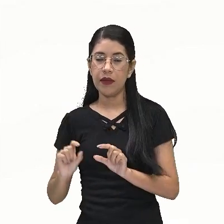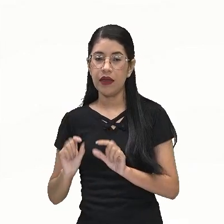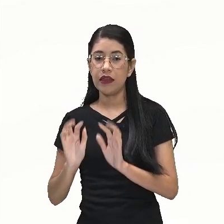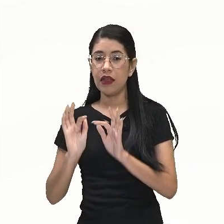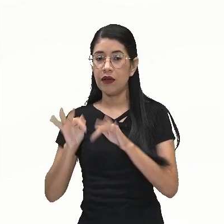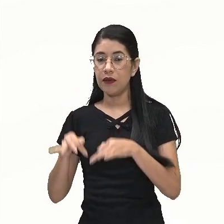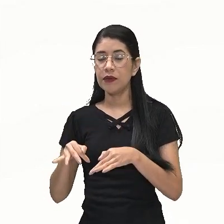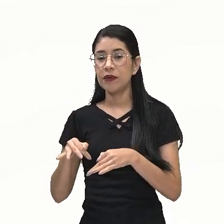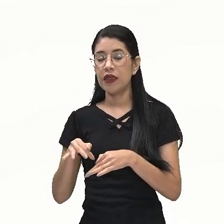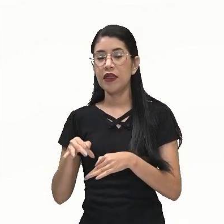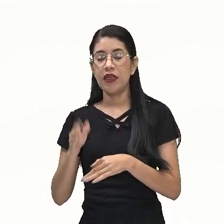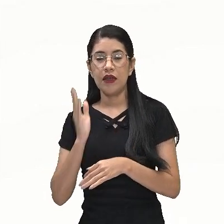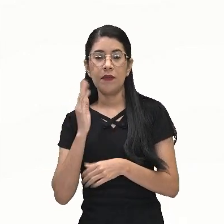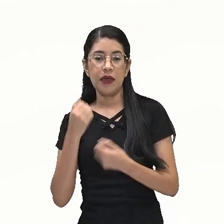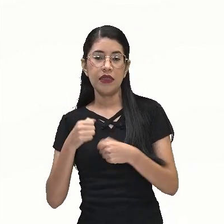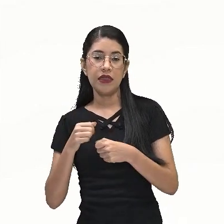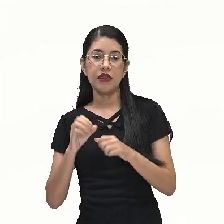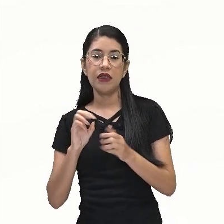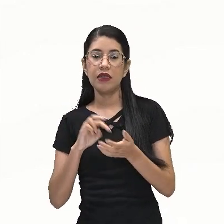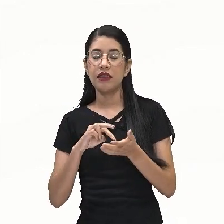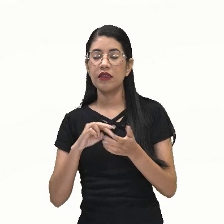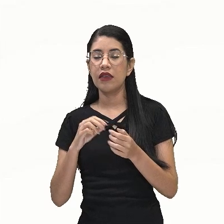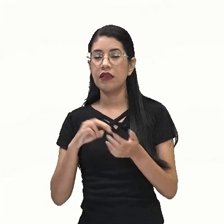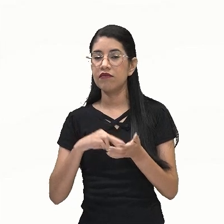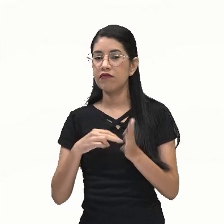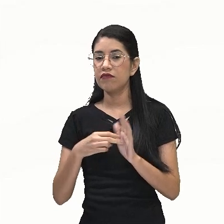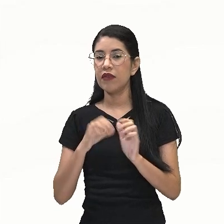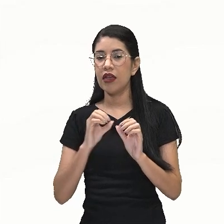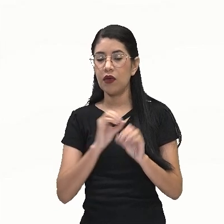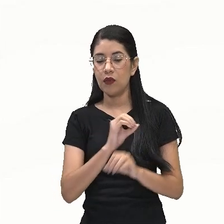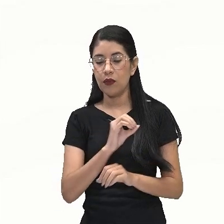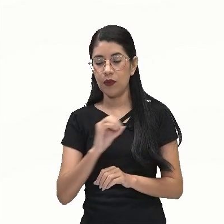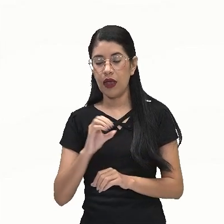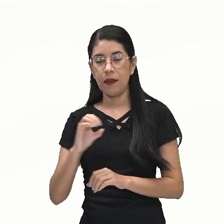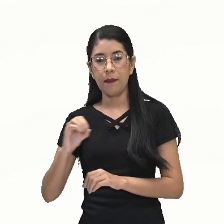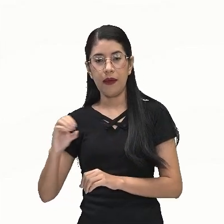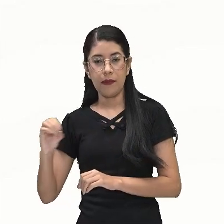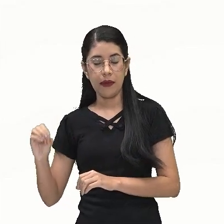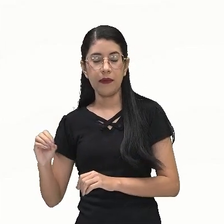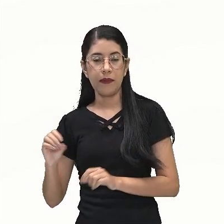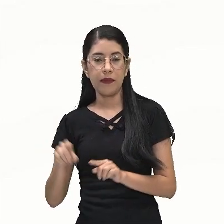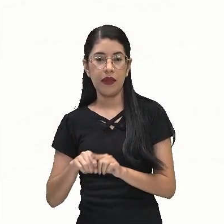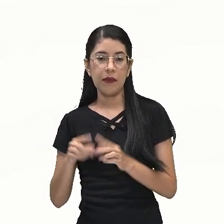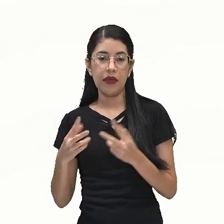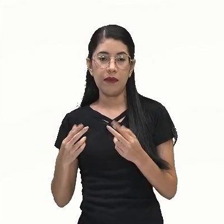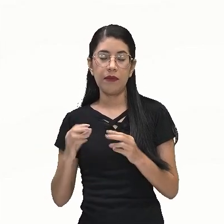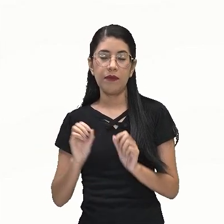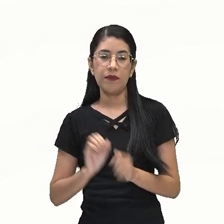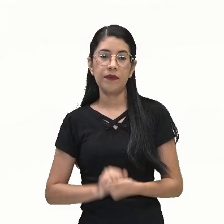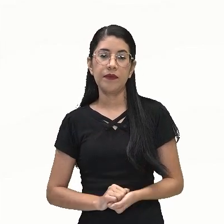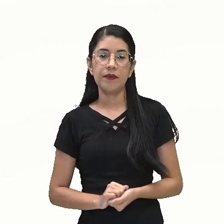3 equações, a minha última significa que tem todos os coeficientes iguais a 0.